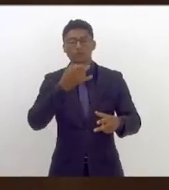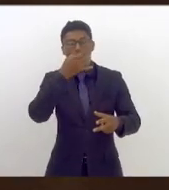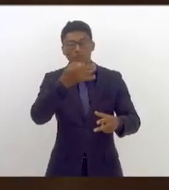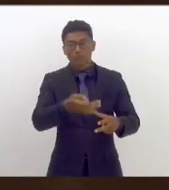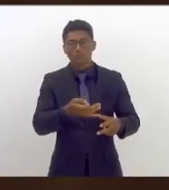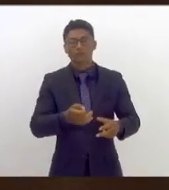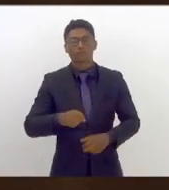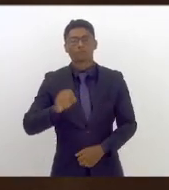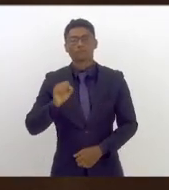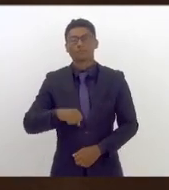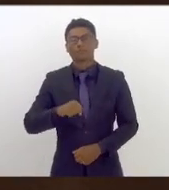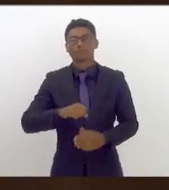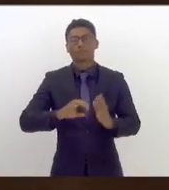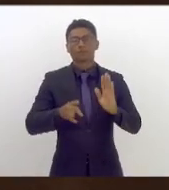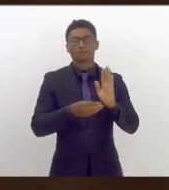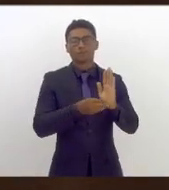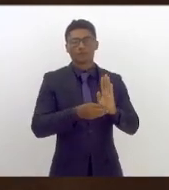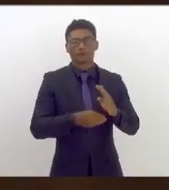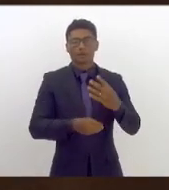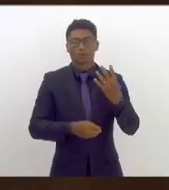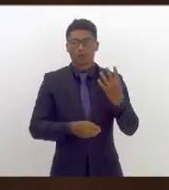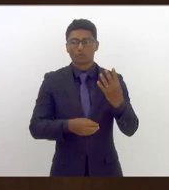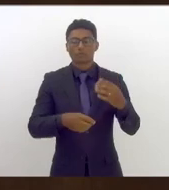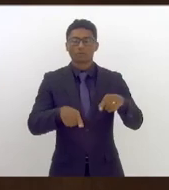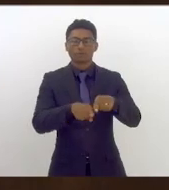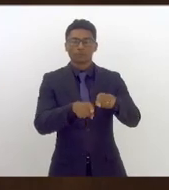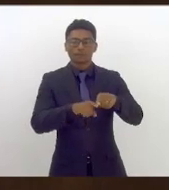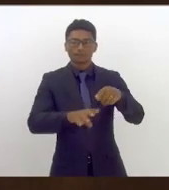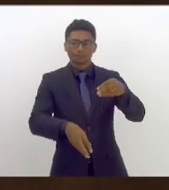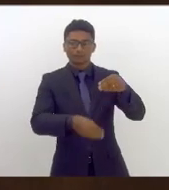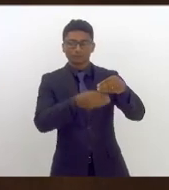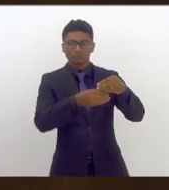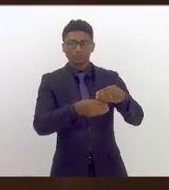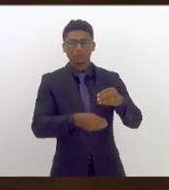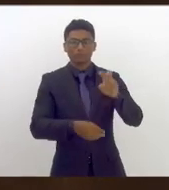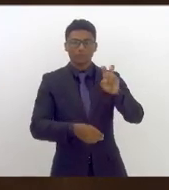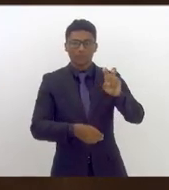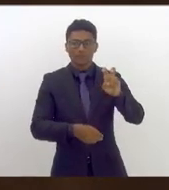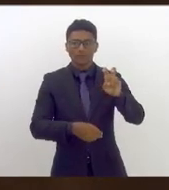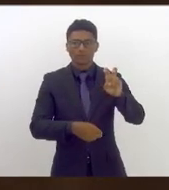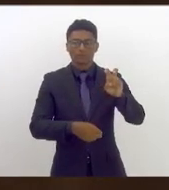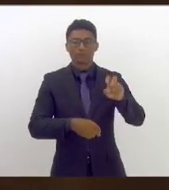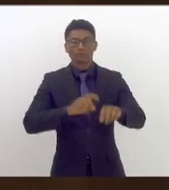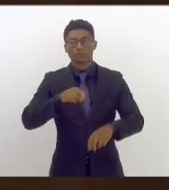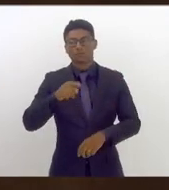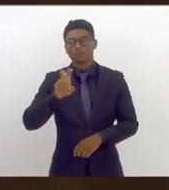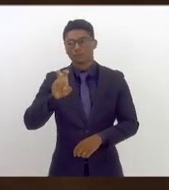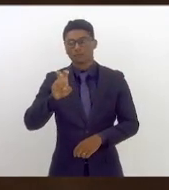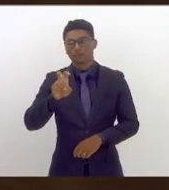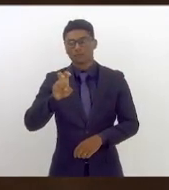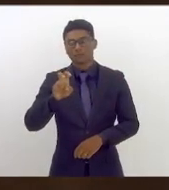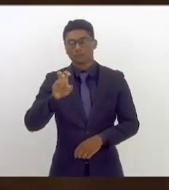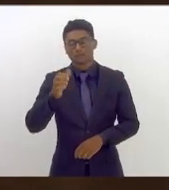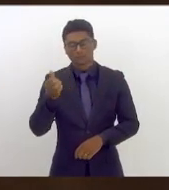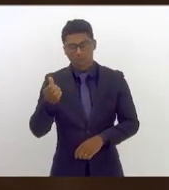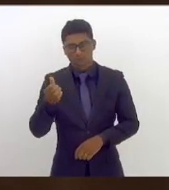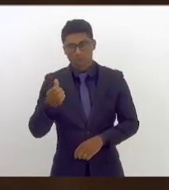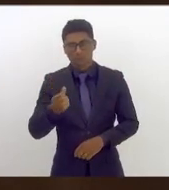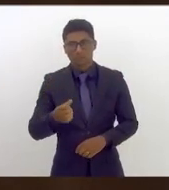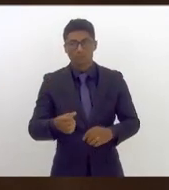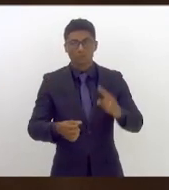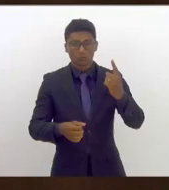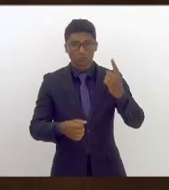favorável à emenda 4, favorável com submenda às emendas 5 e 6, prejudicadas as emendas 1, 2 e